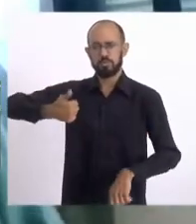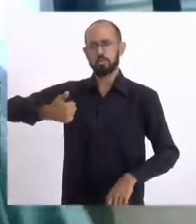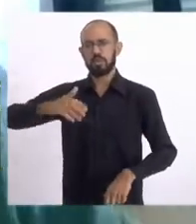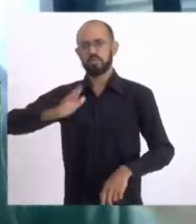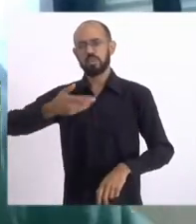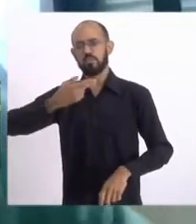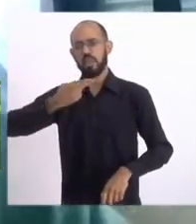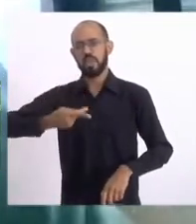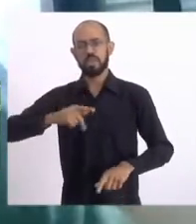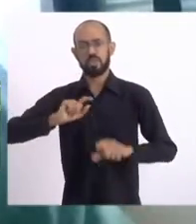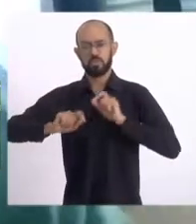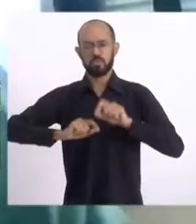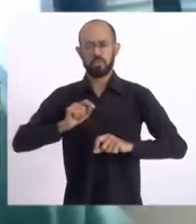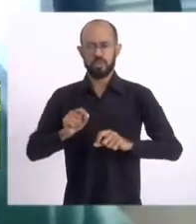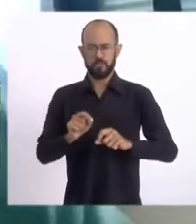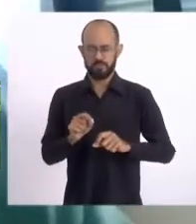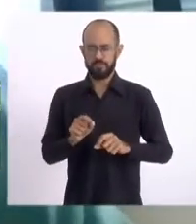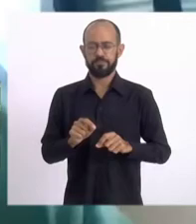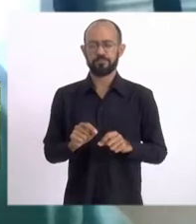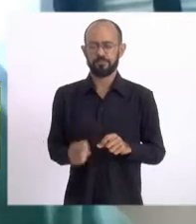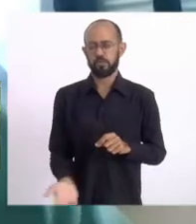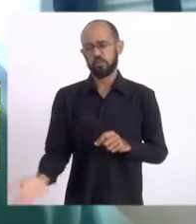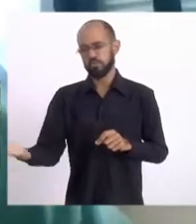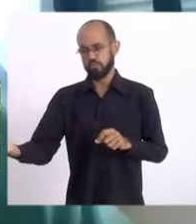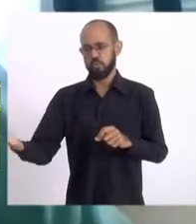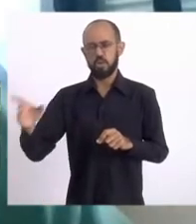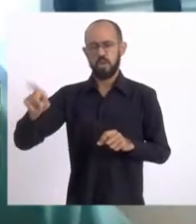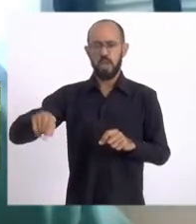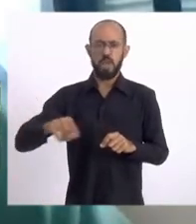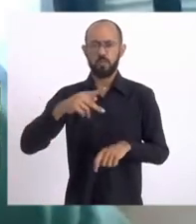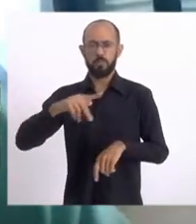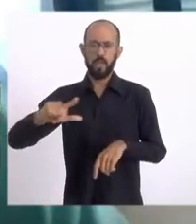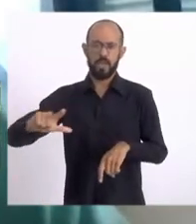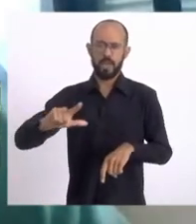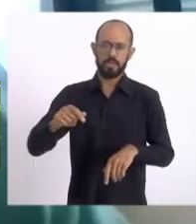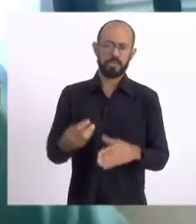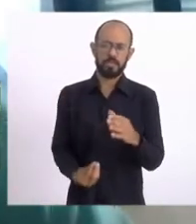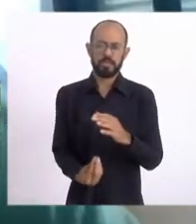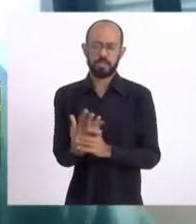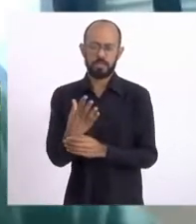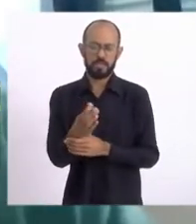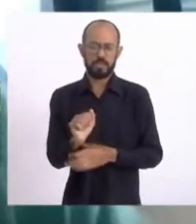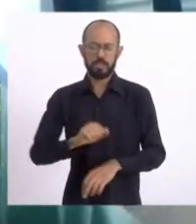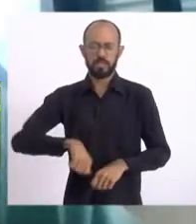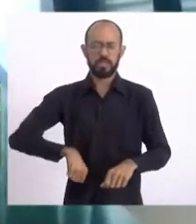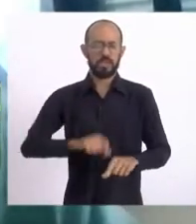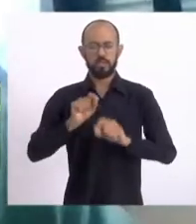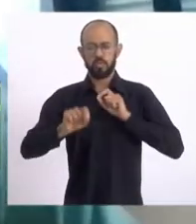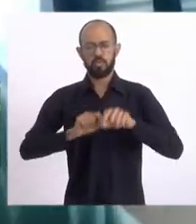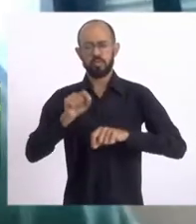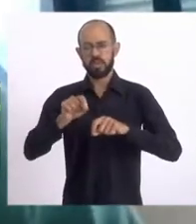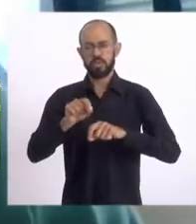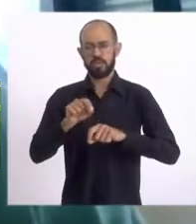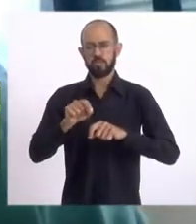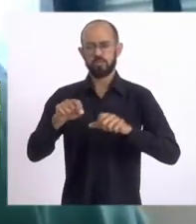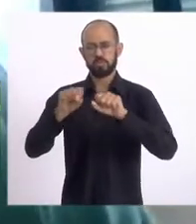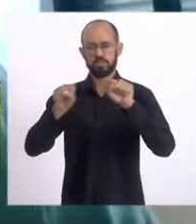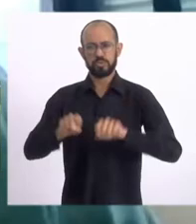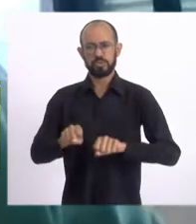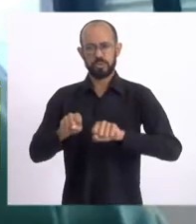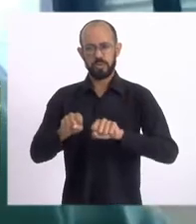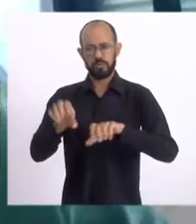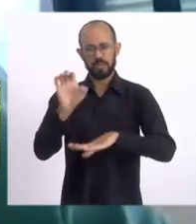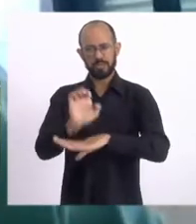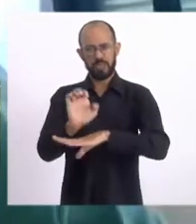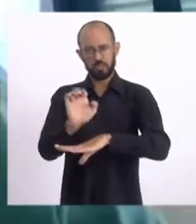Vossa Excelência, é um projeto que cria o Sistema Estadual de Unidades de Conservação, SNUC. Nós